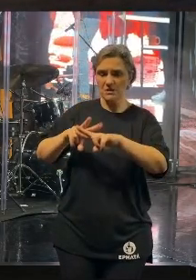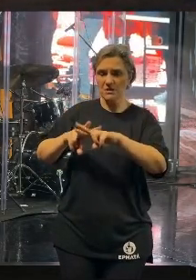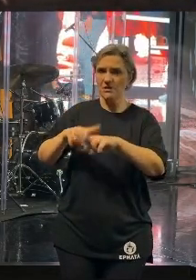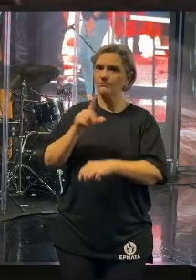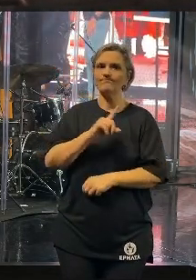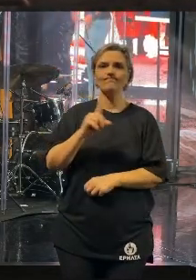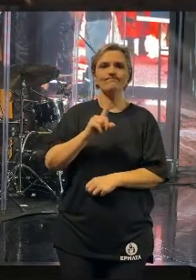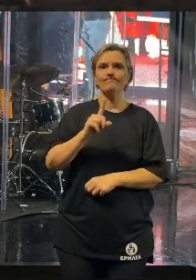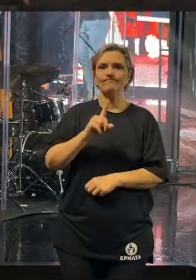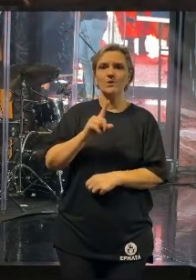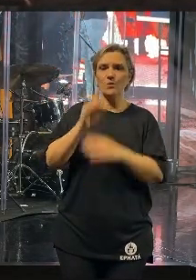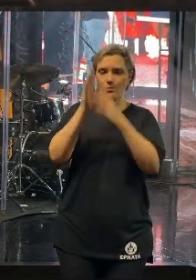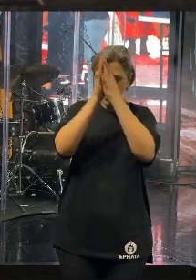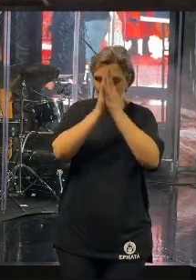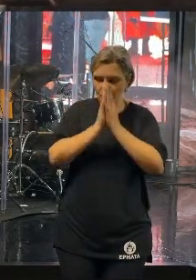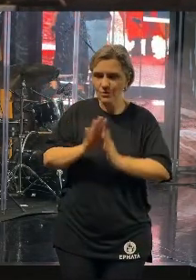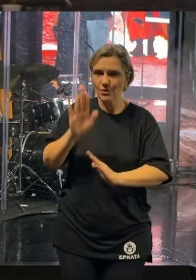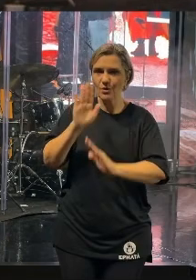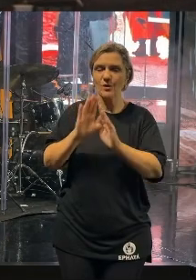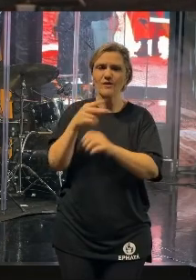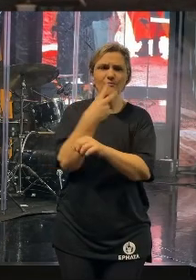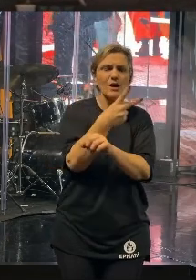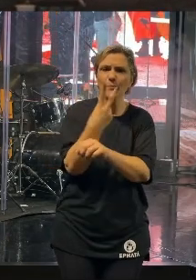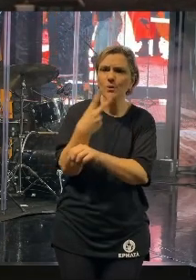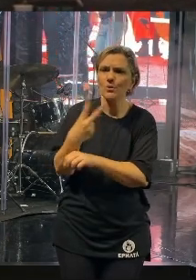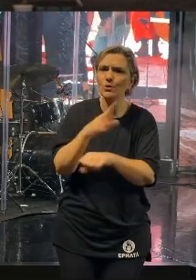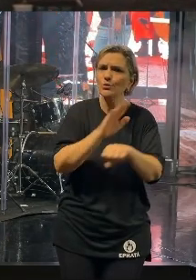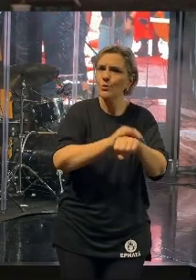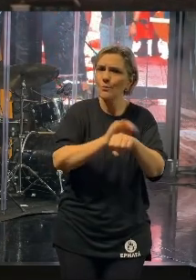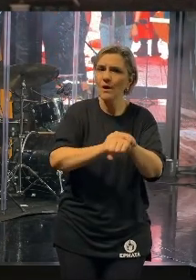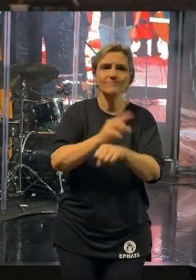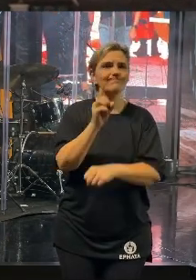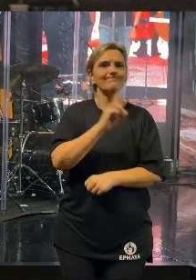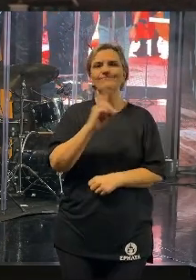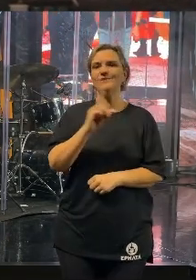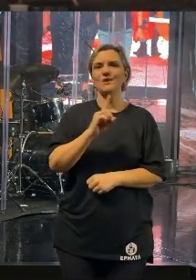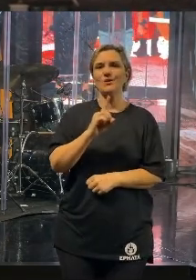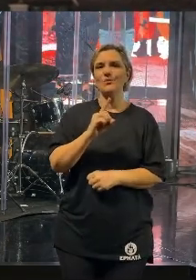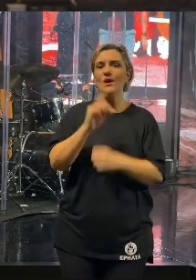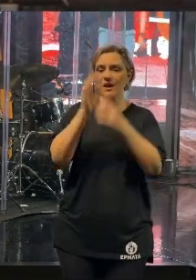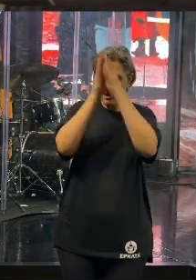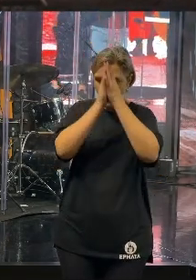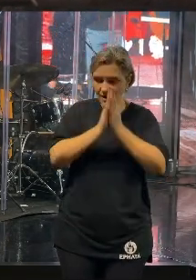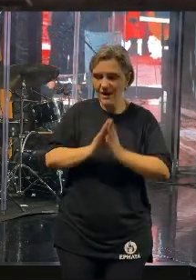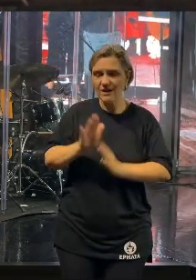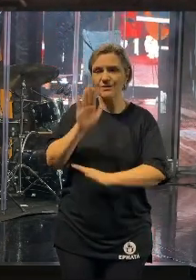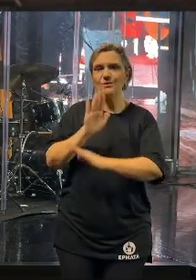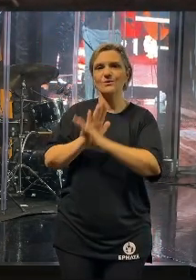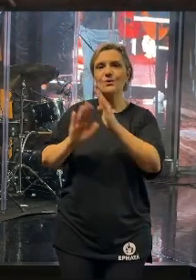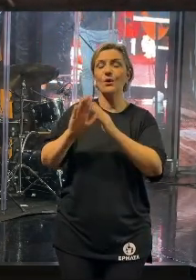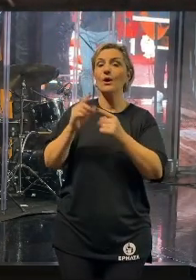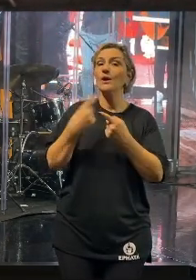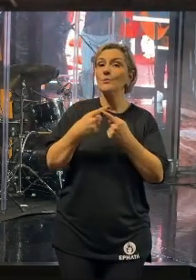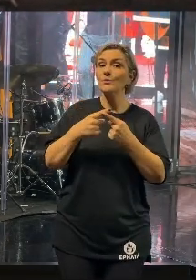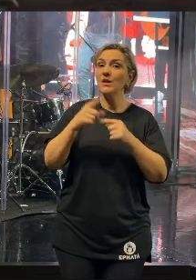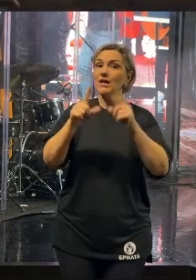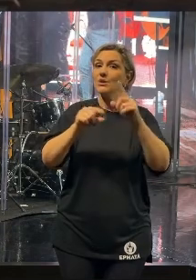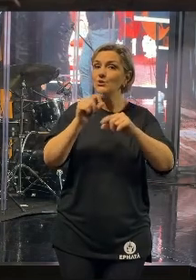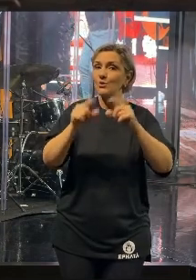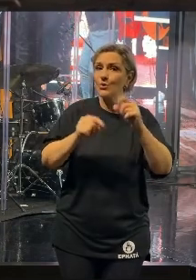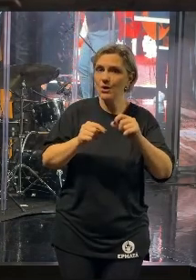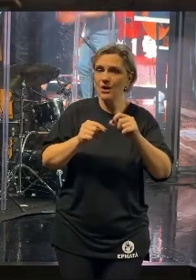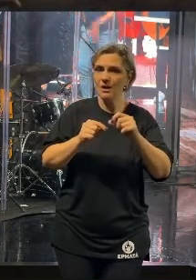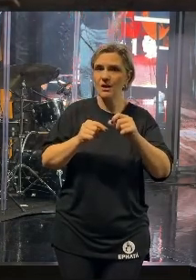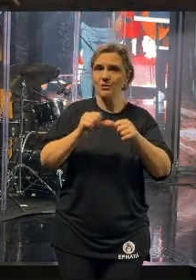Na prisão, Paulo fica procurando o culpado, sim ou não? Não, ele adora. E porque ele decidiu trocar as lágrimas